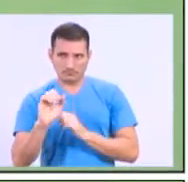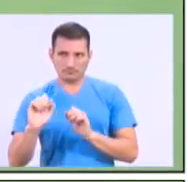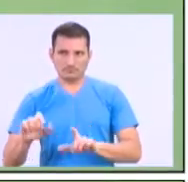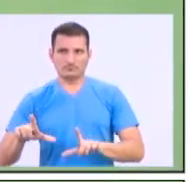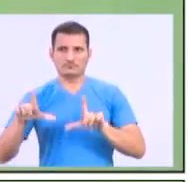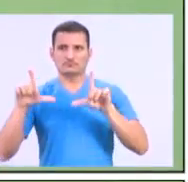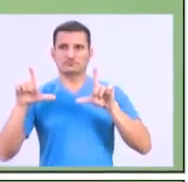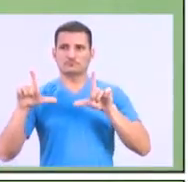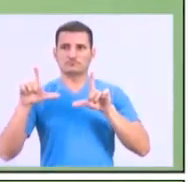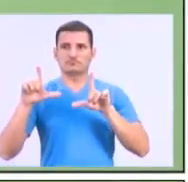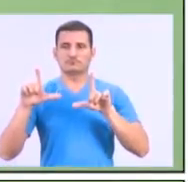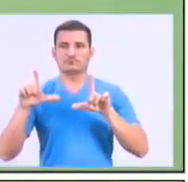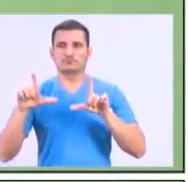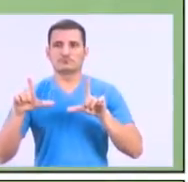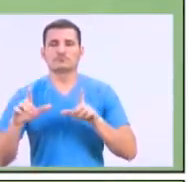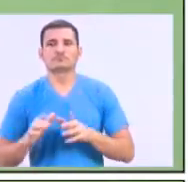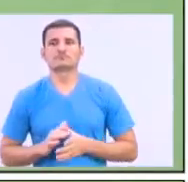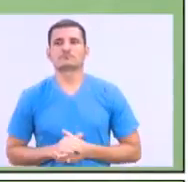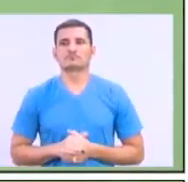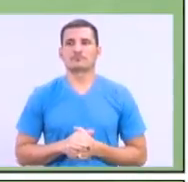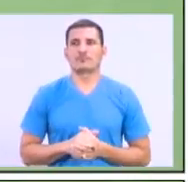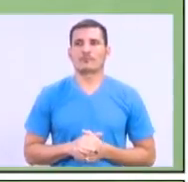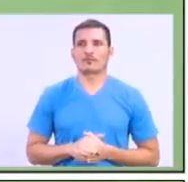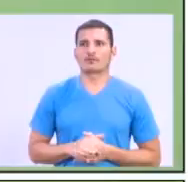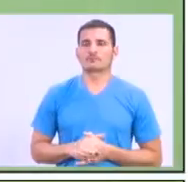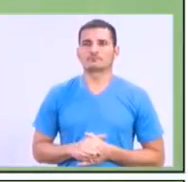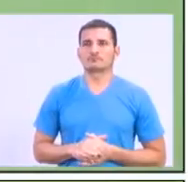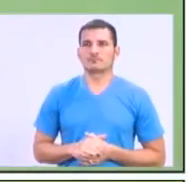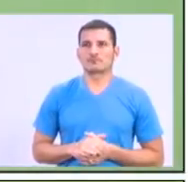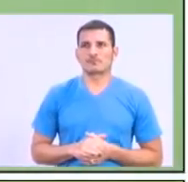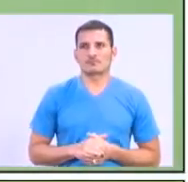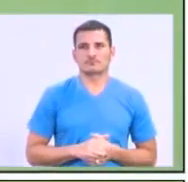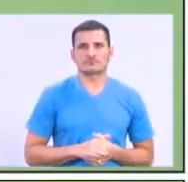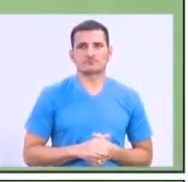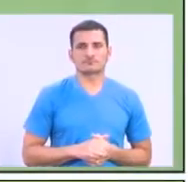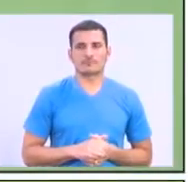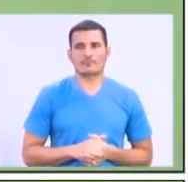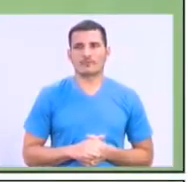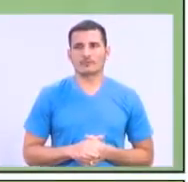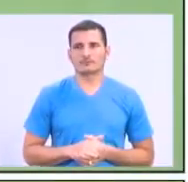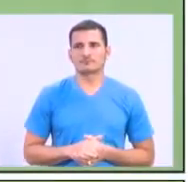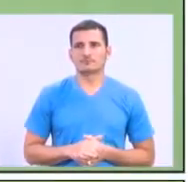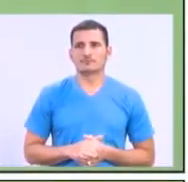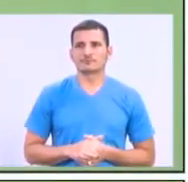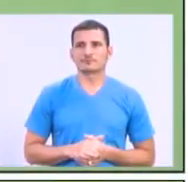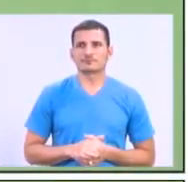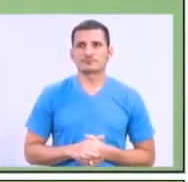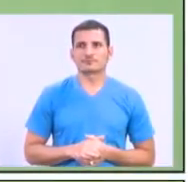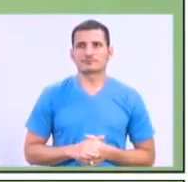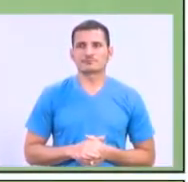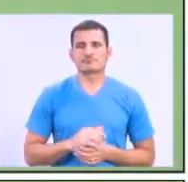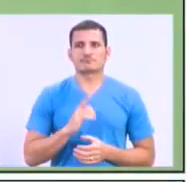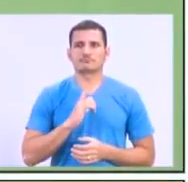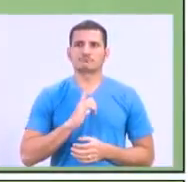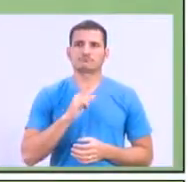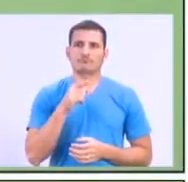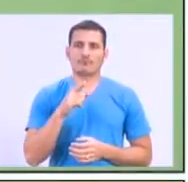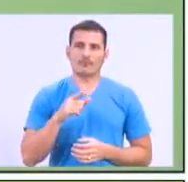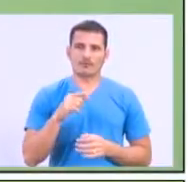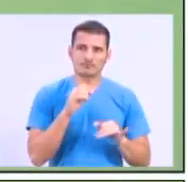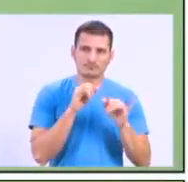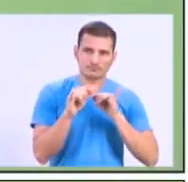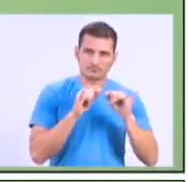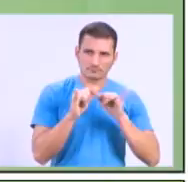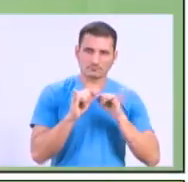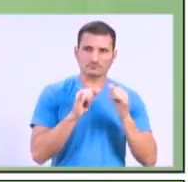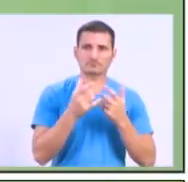para o navegador do cliente, né? Então nós temos aí um tráfego de informações, né,